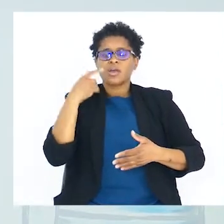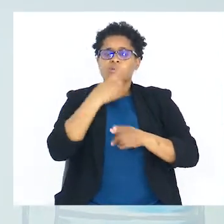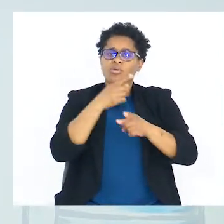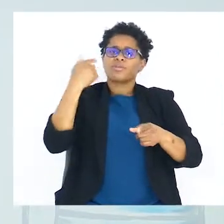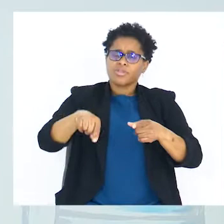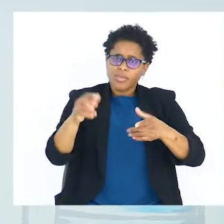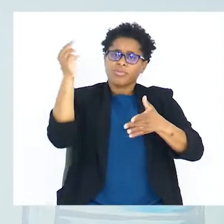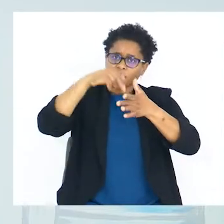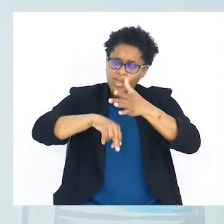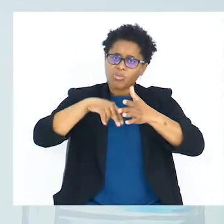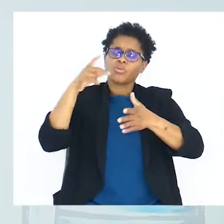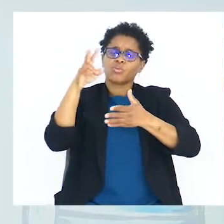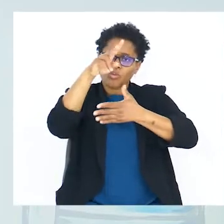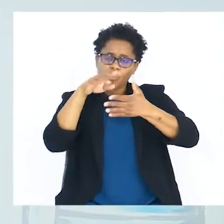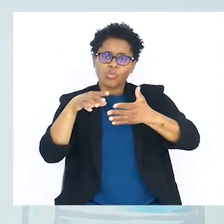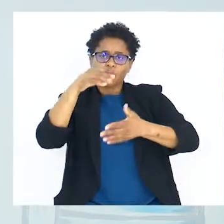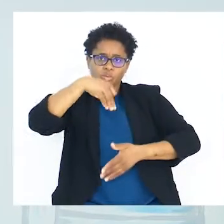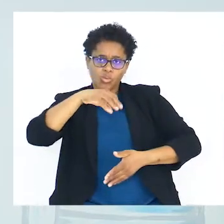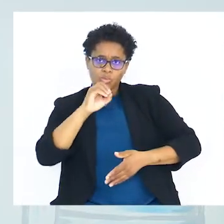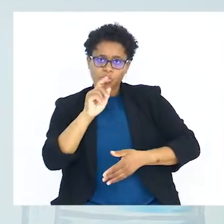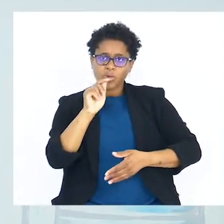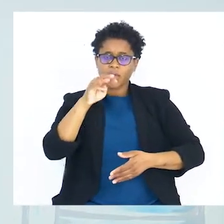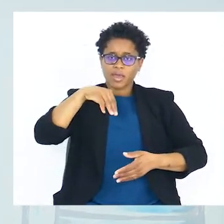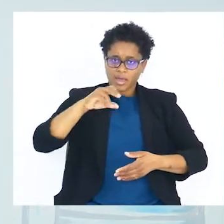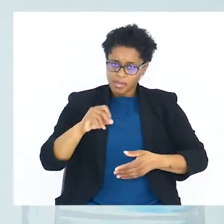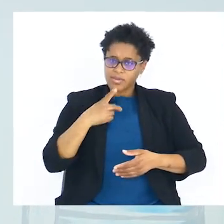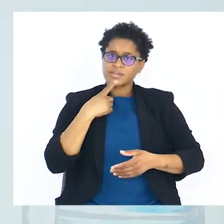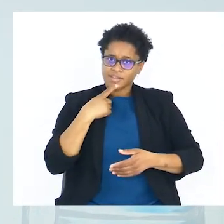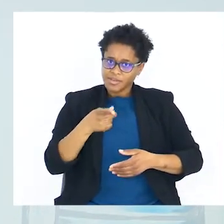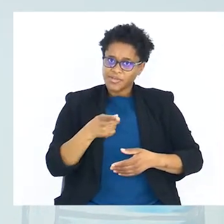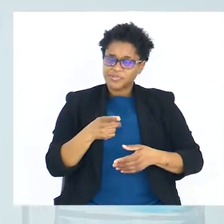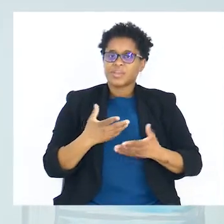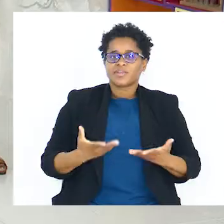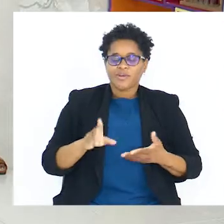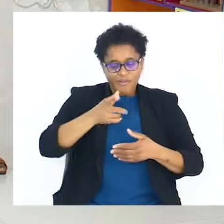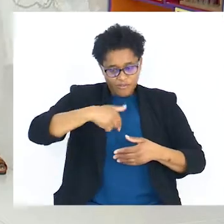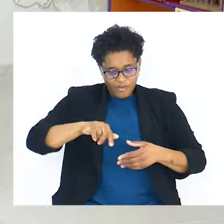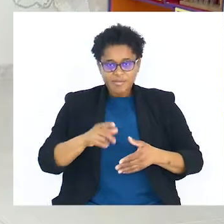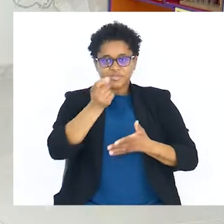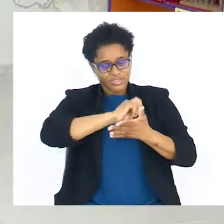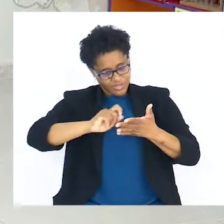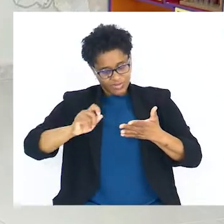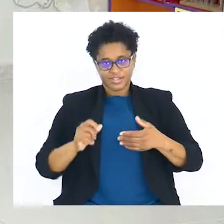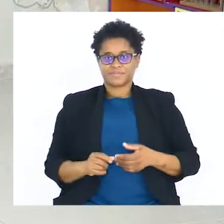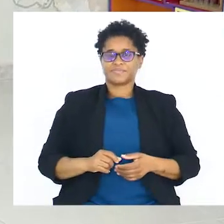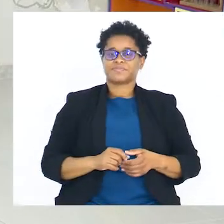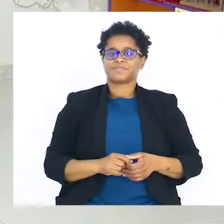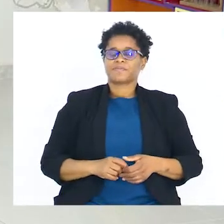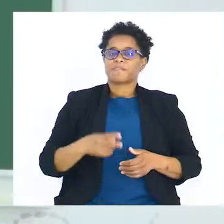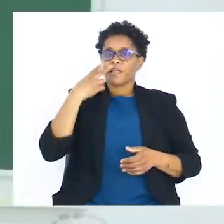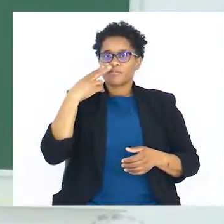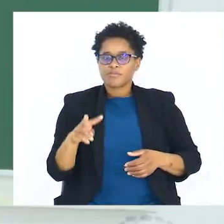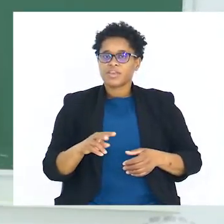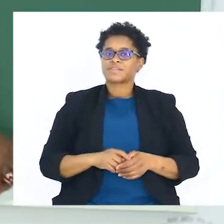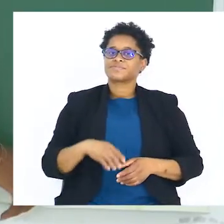poesia está no poema. Certo? Deu para perceber? Então vamos lá anotar. Então